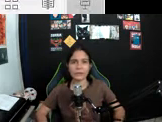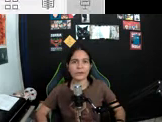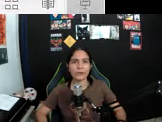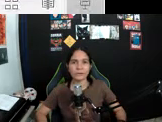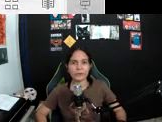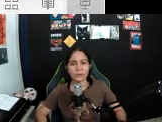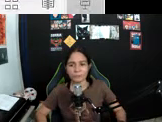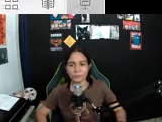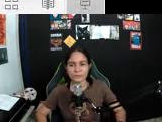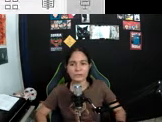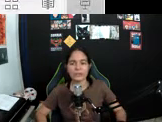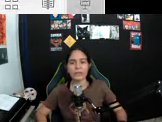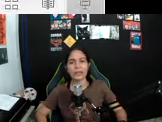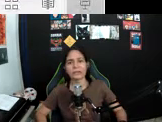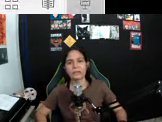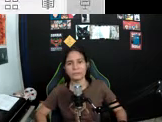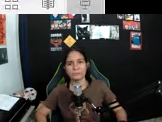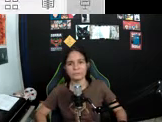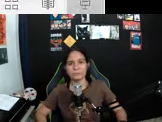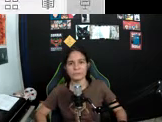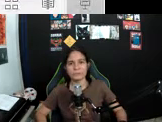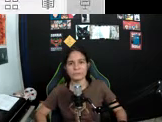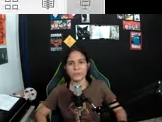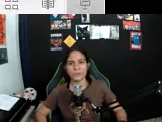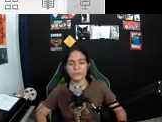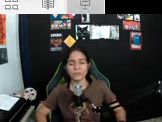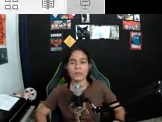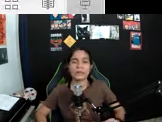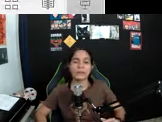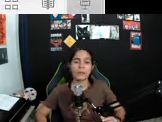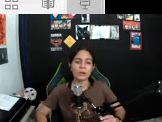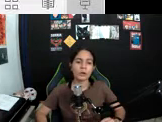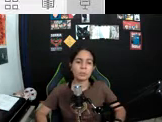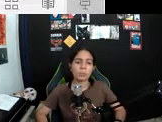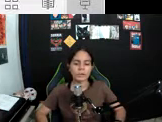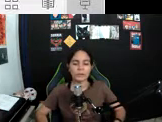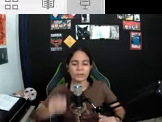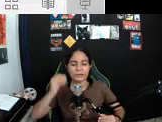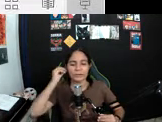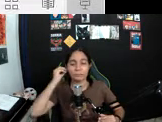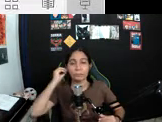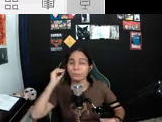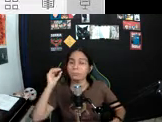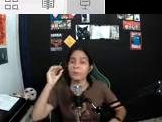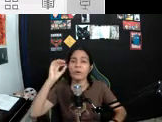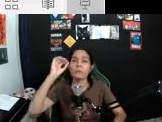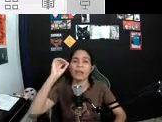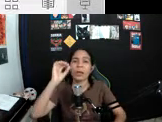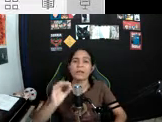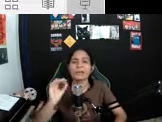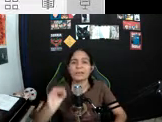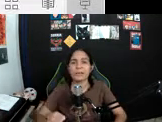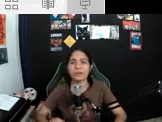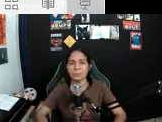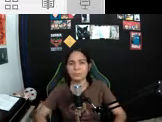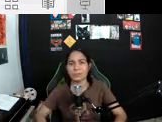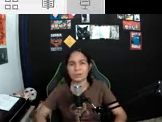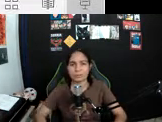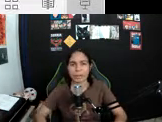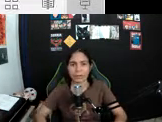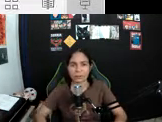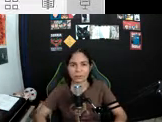das 99,9% que reagiram, certo? Então, eu não posso dizer, por menor que